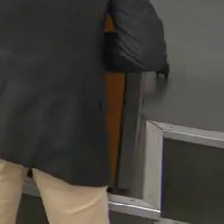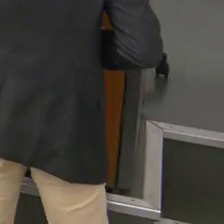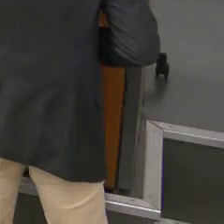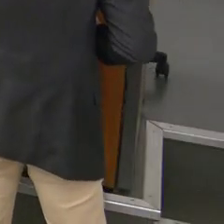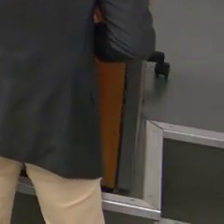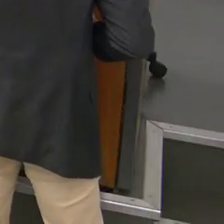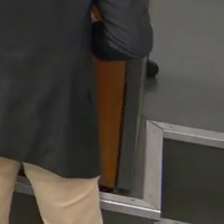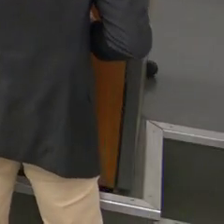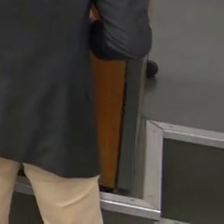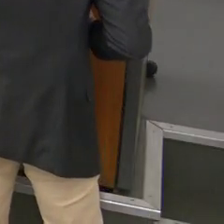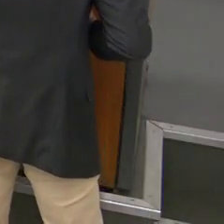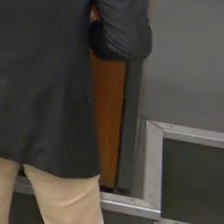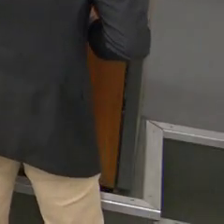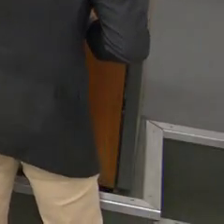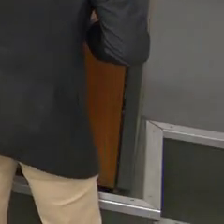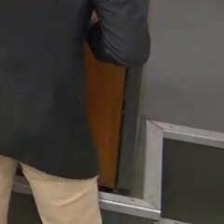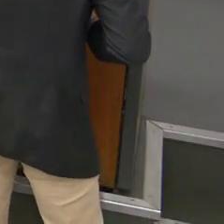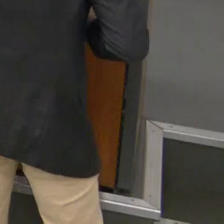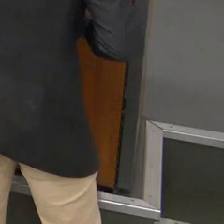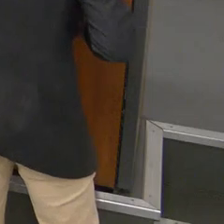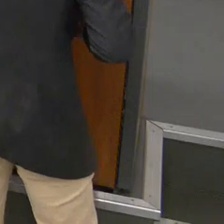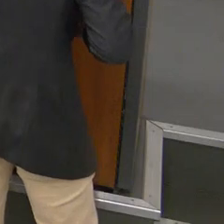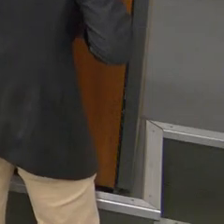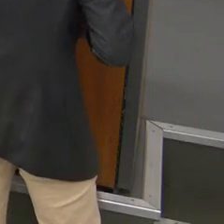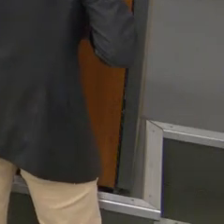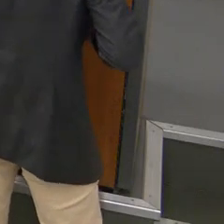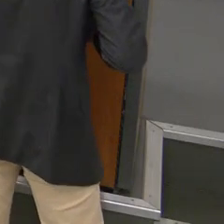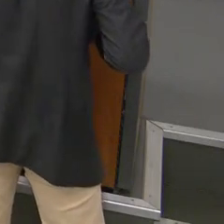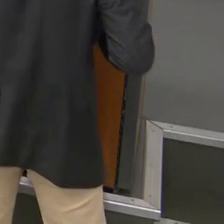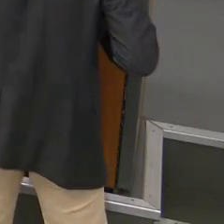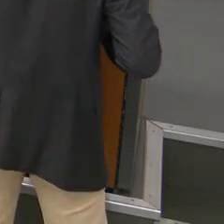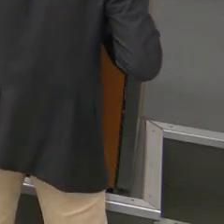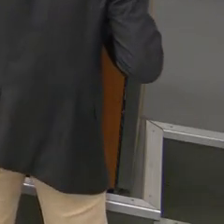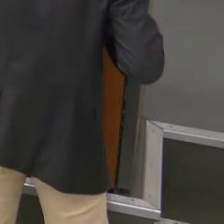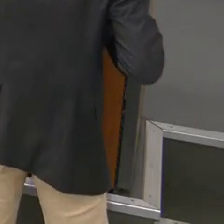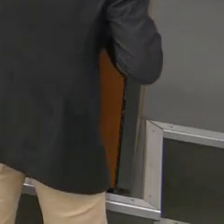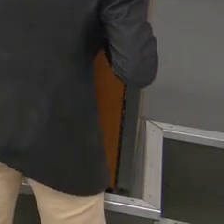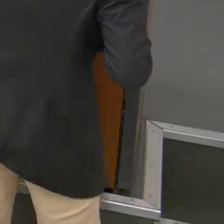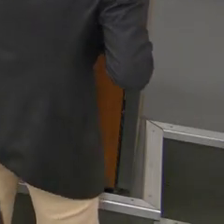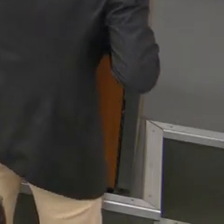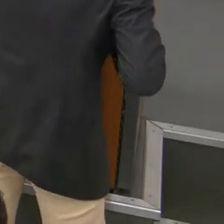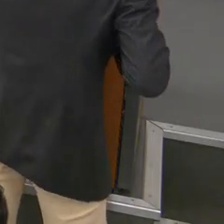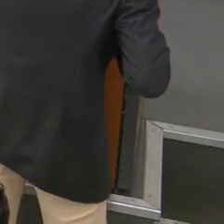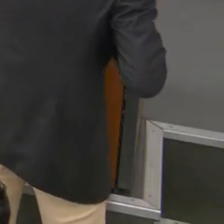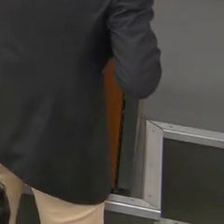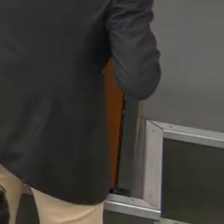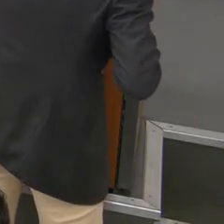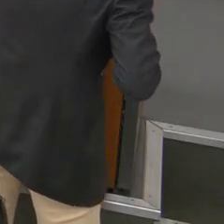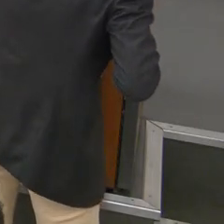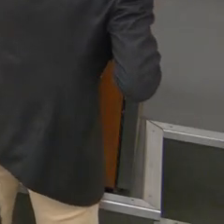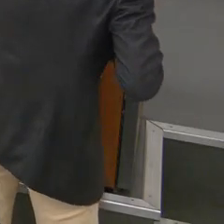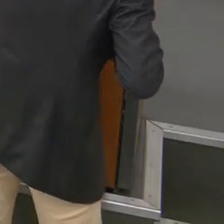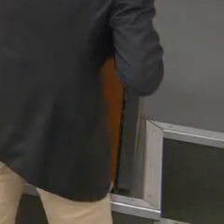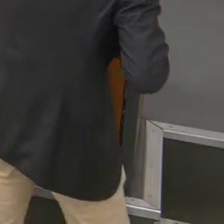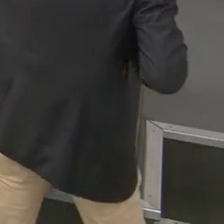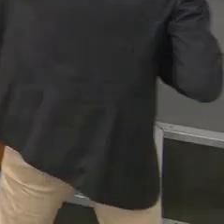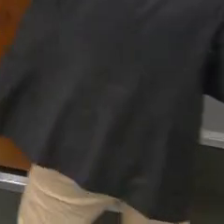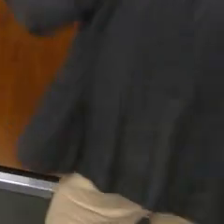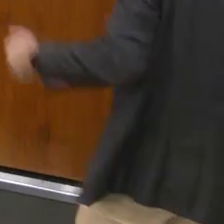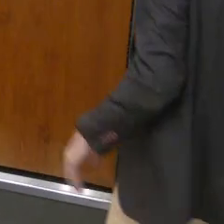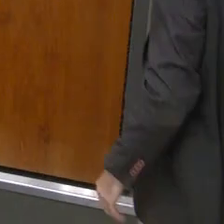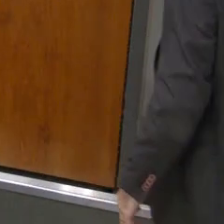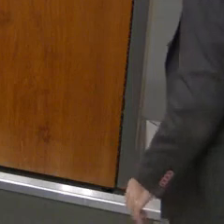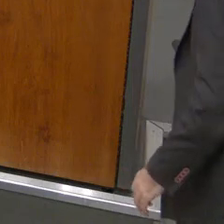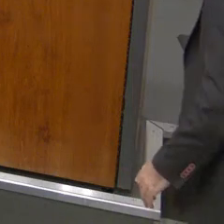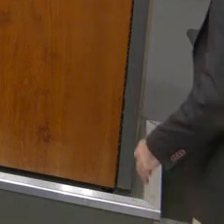em Mutum ficou bom demais eu passei lá esses dias e para quem anda na estrada né nós que rodamos aí a